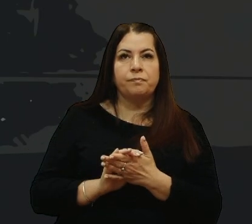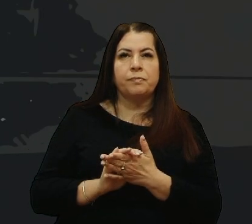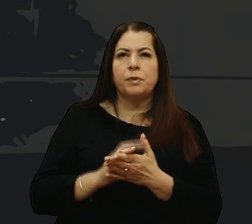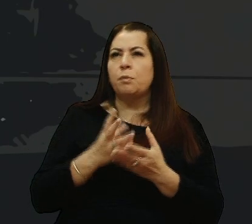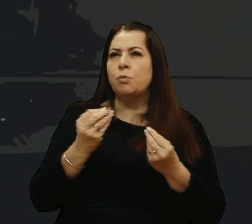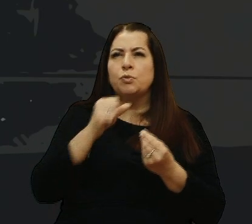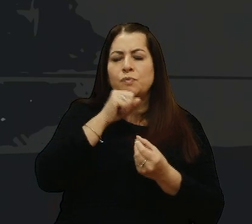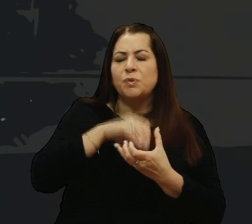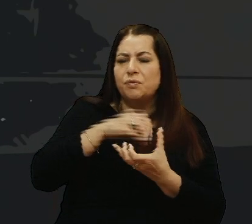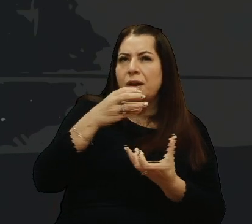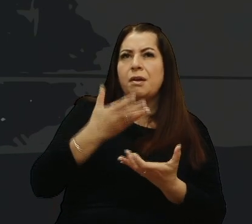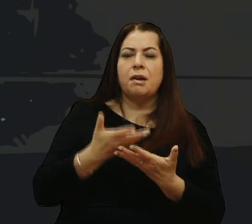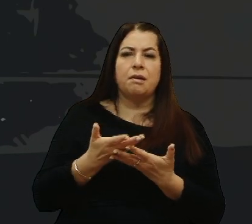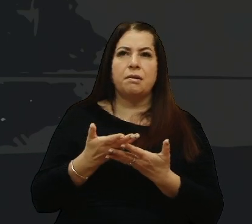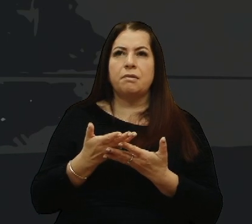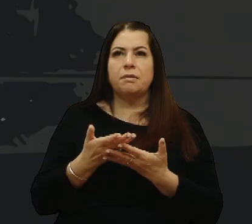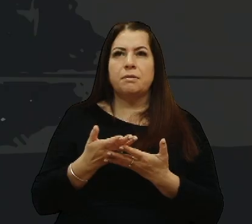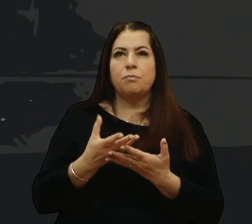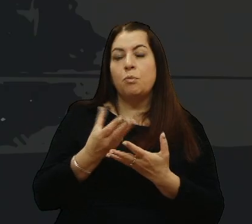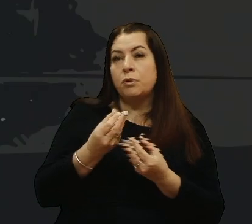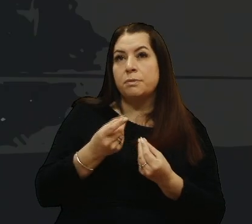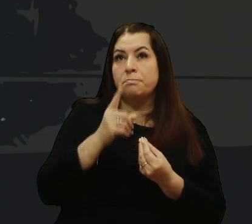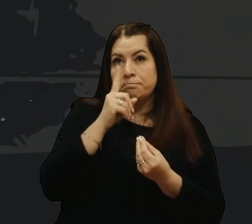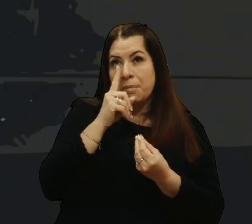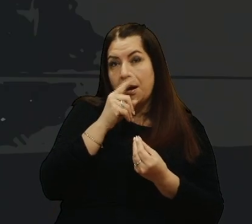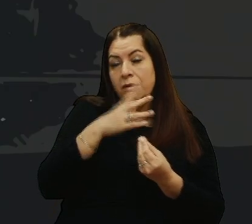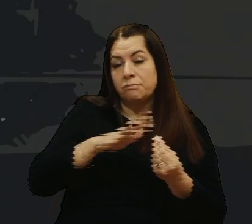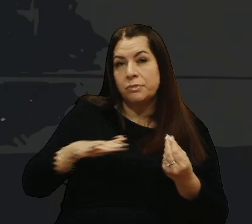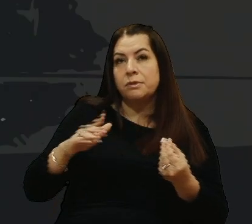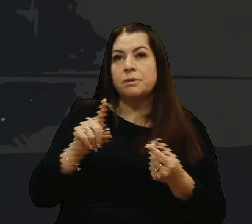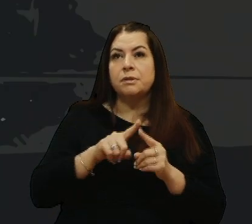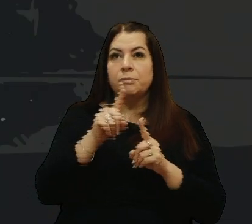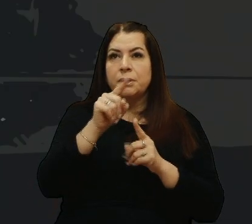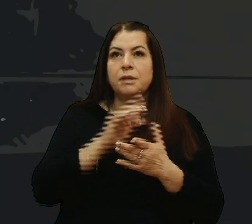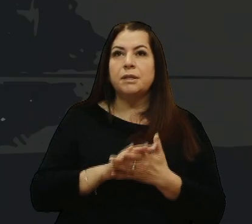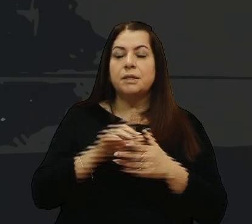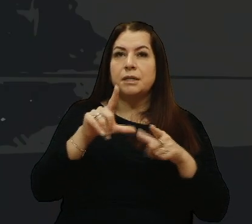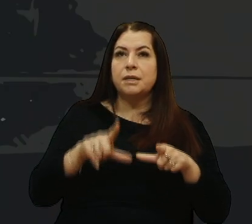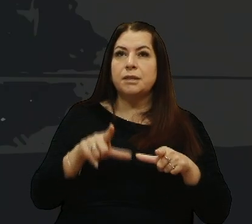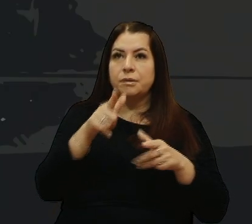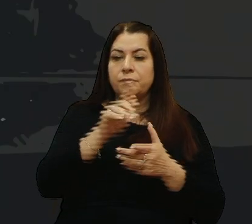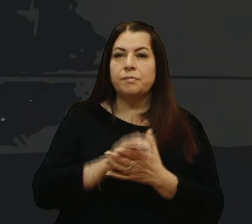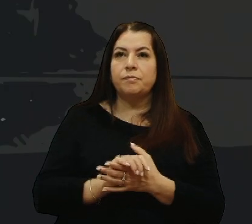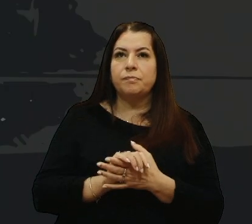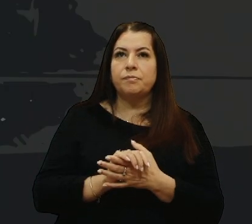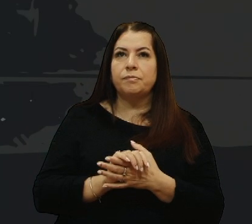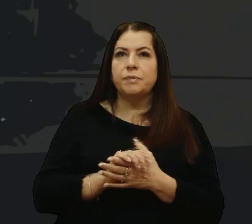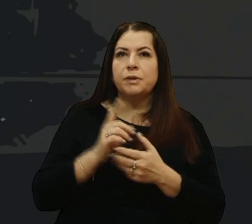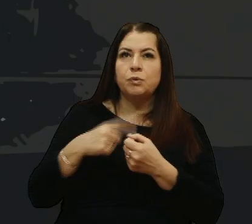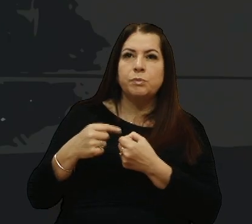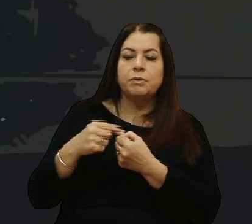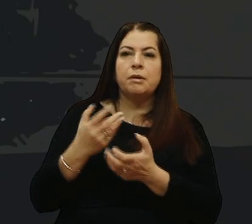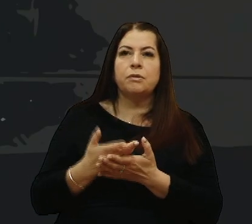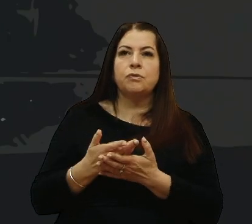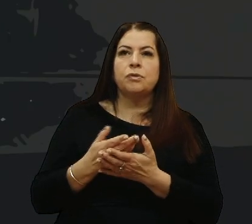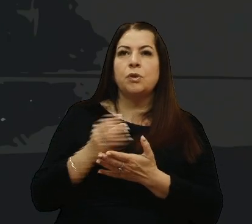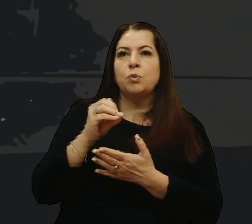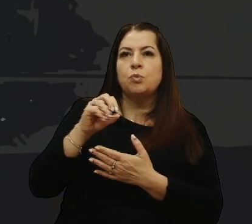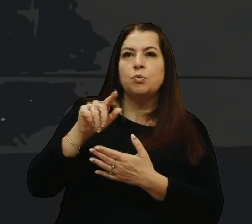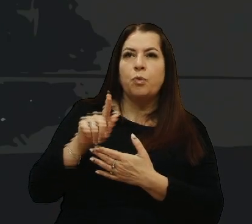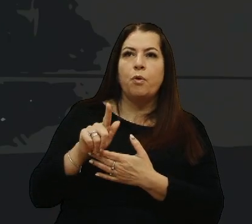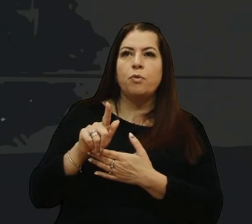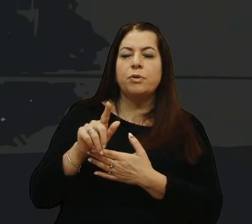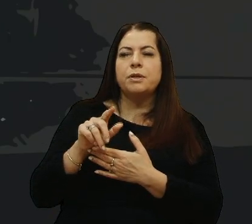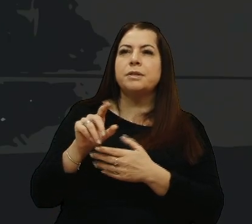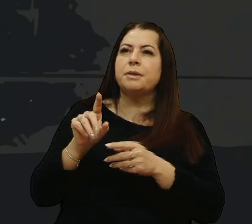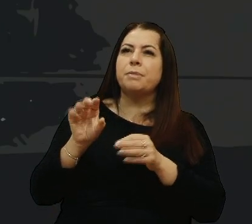muitos idosos, muitas mães. Esse ponto específico é uma cidade de ONGs, de